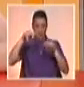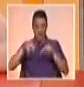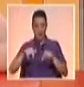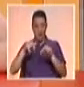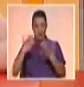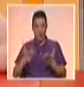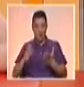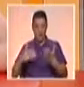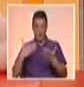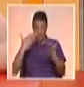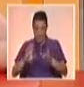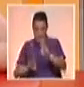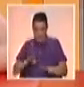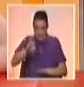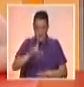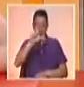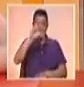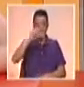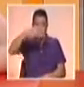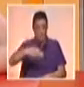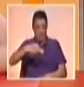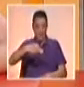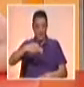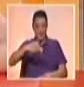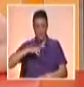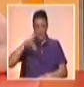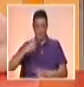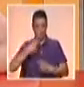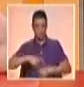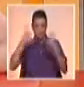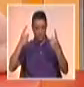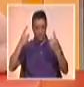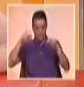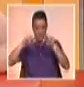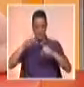agora a dar esses passos na língua gestual portuguesa. Nós temos publicado